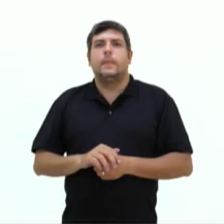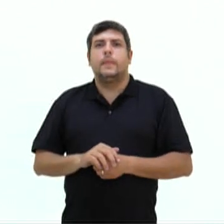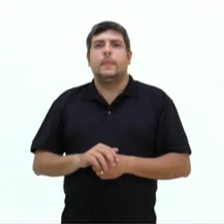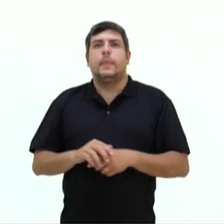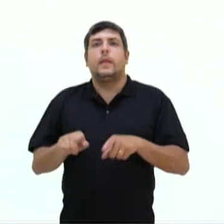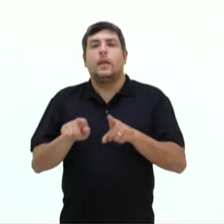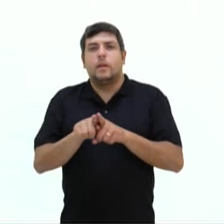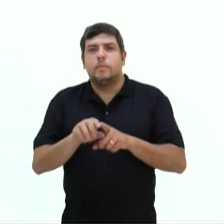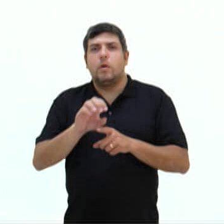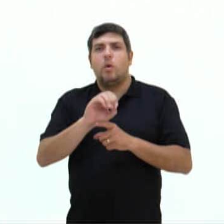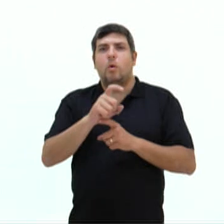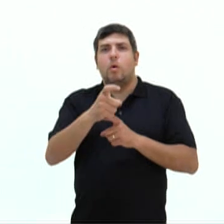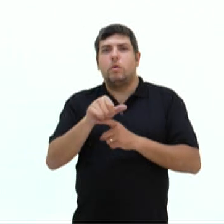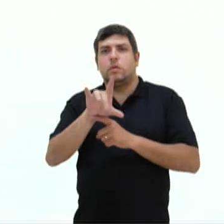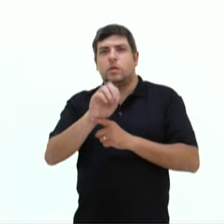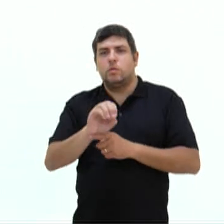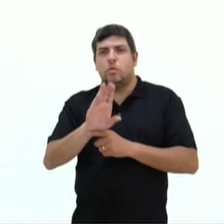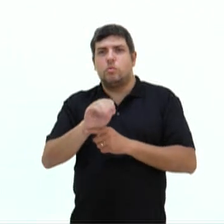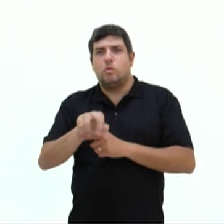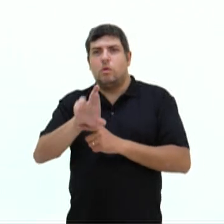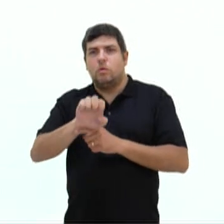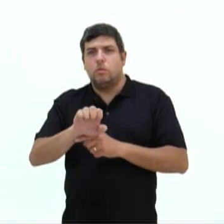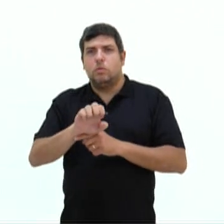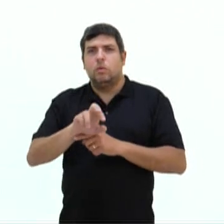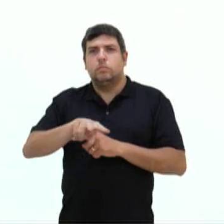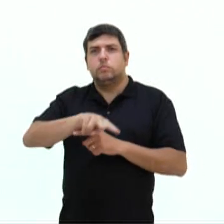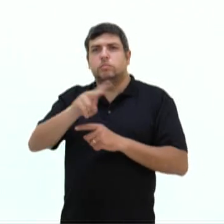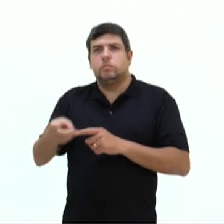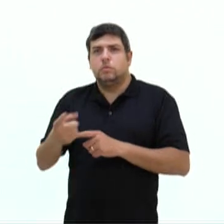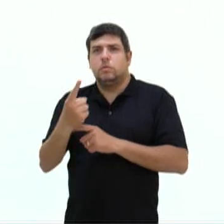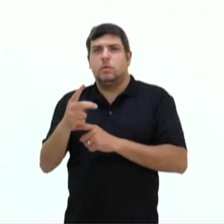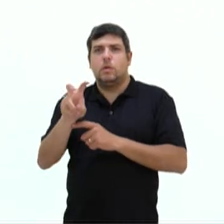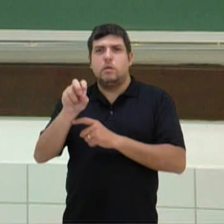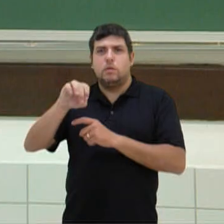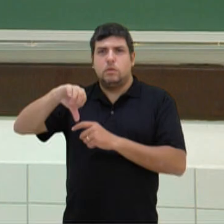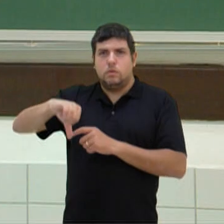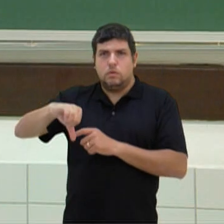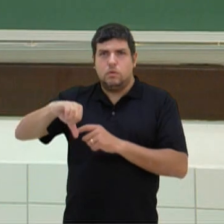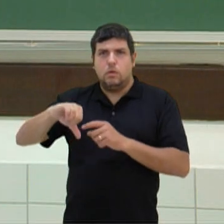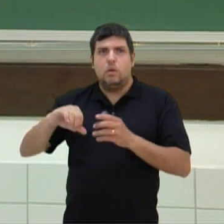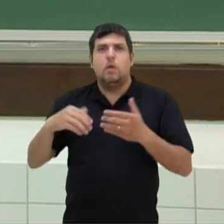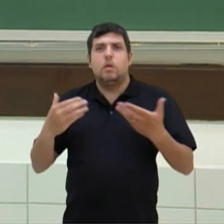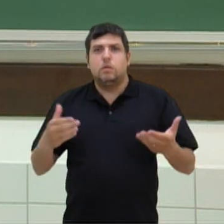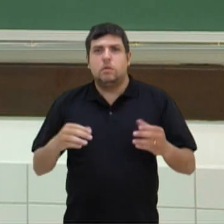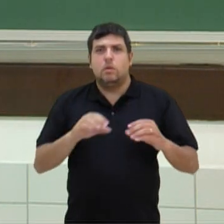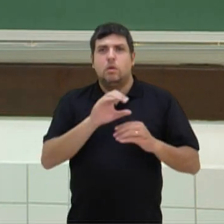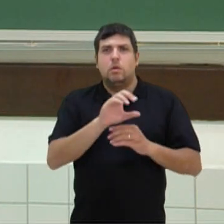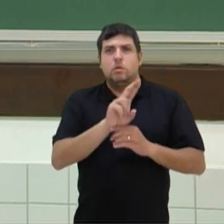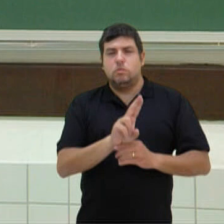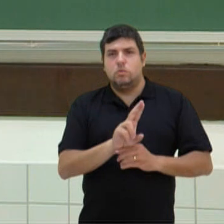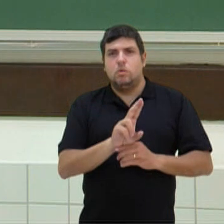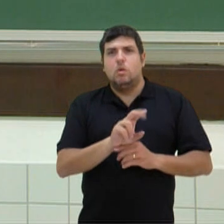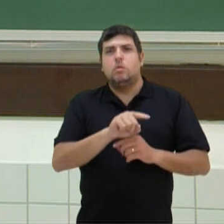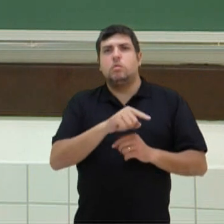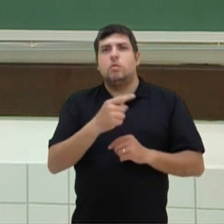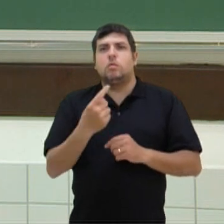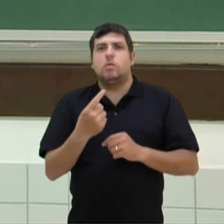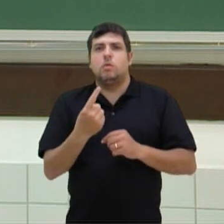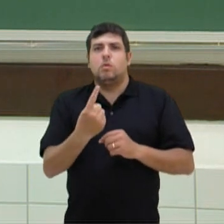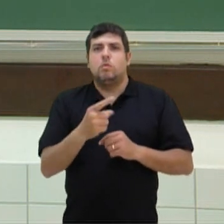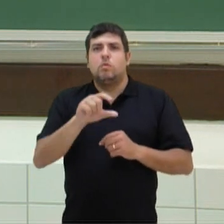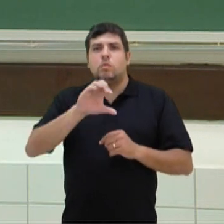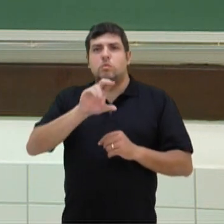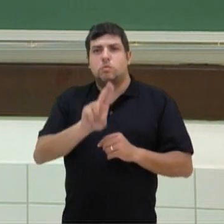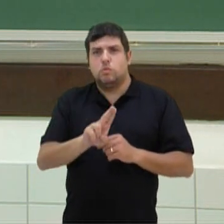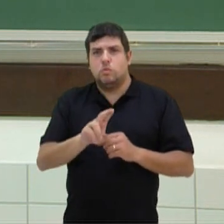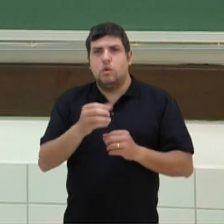óxido de cobre vai dar 159, porque eu tenho CuO, então é 1 cobre,